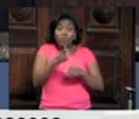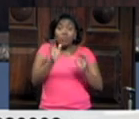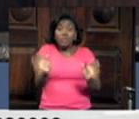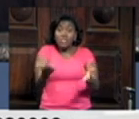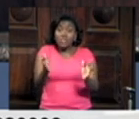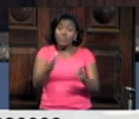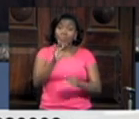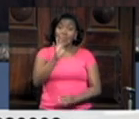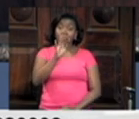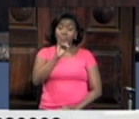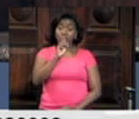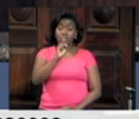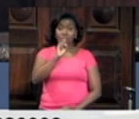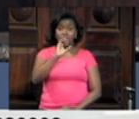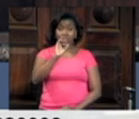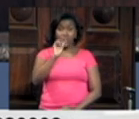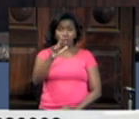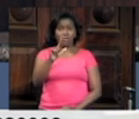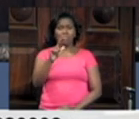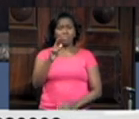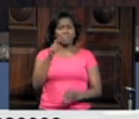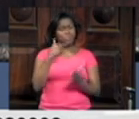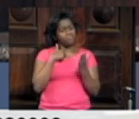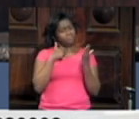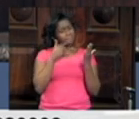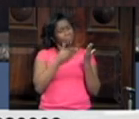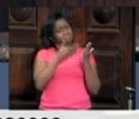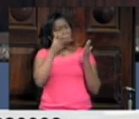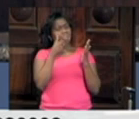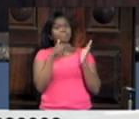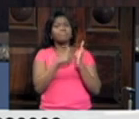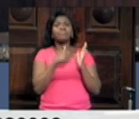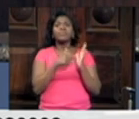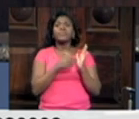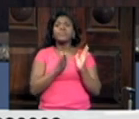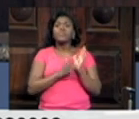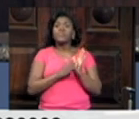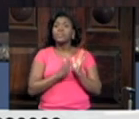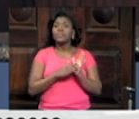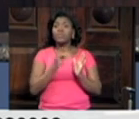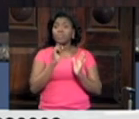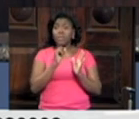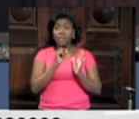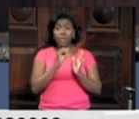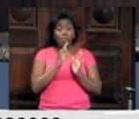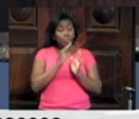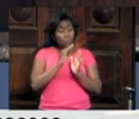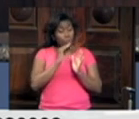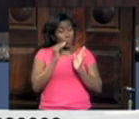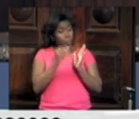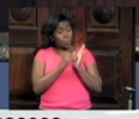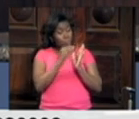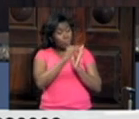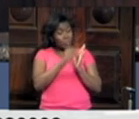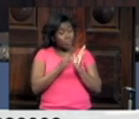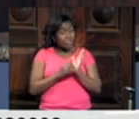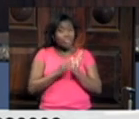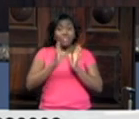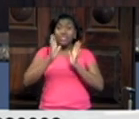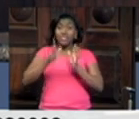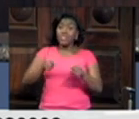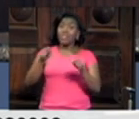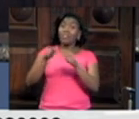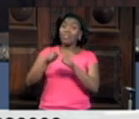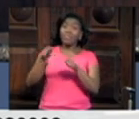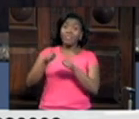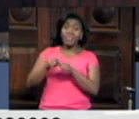Então, o que me chama a atenção nesse decreto? É que tudo isso já podia ter sido